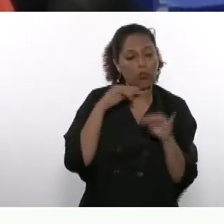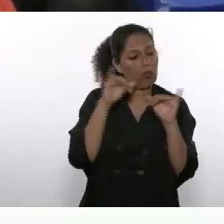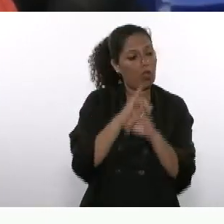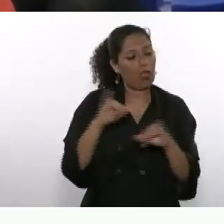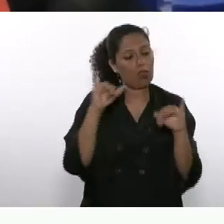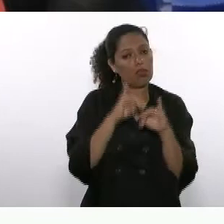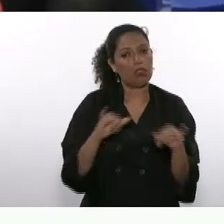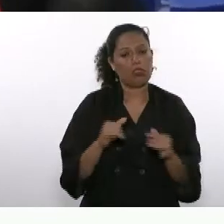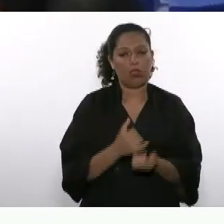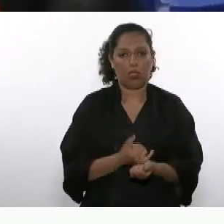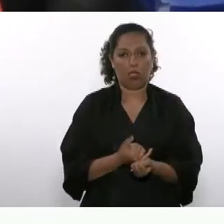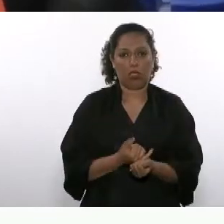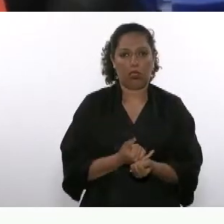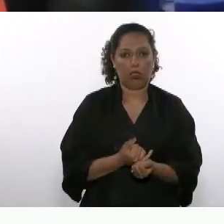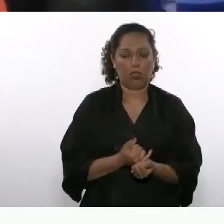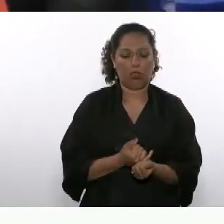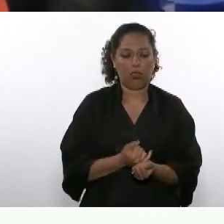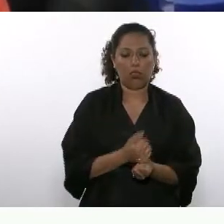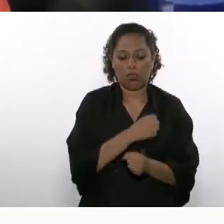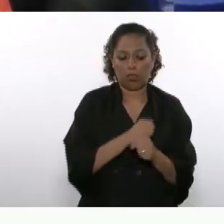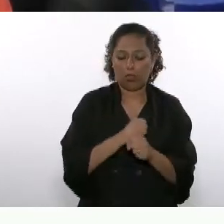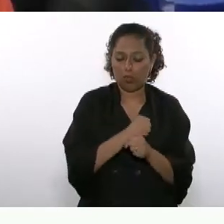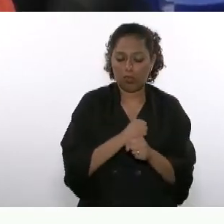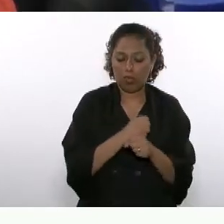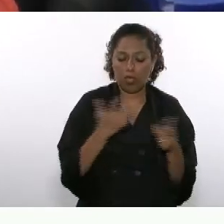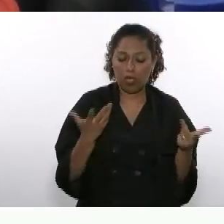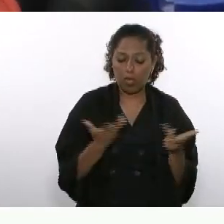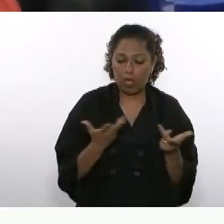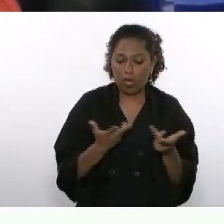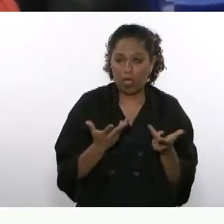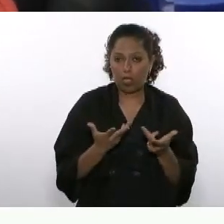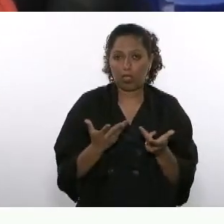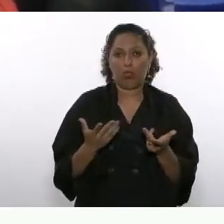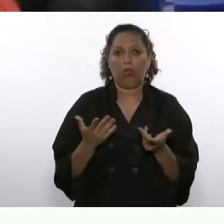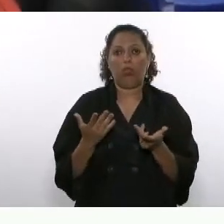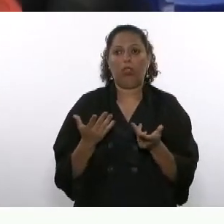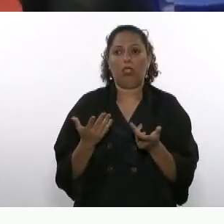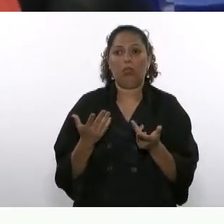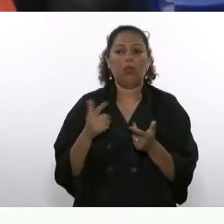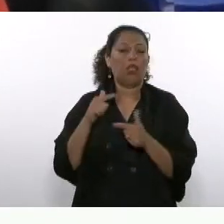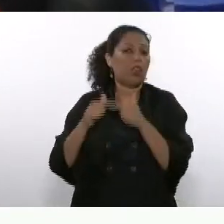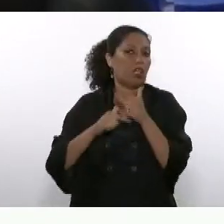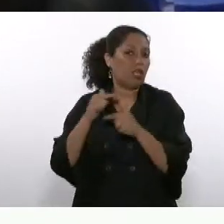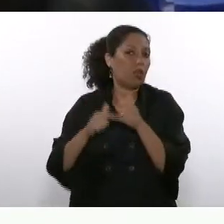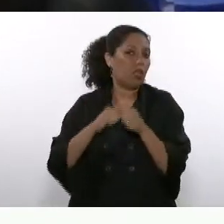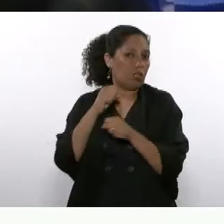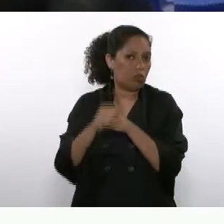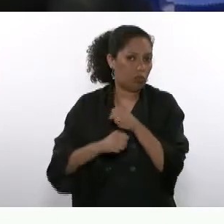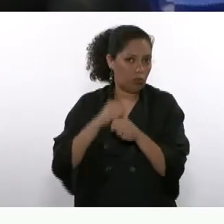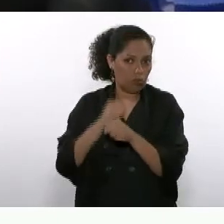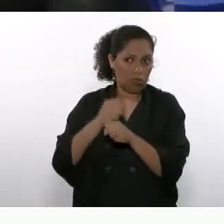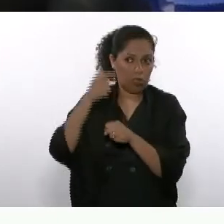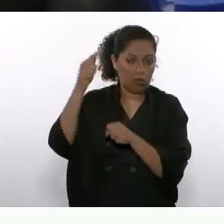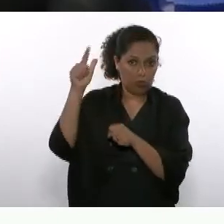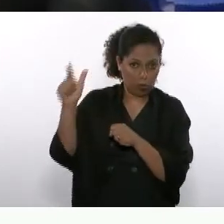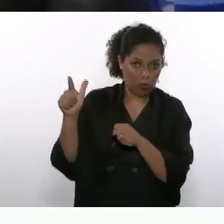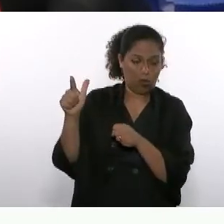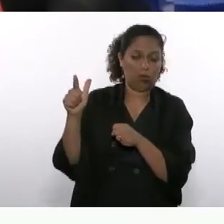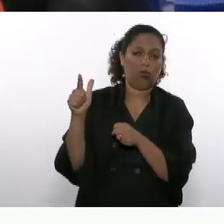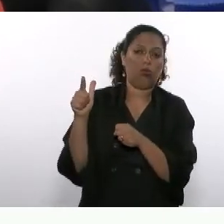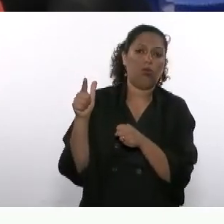muito parcialmente executar esse ano, para aquilo que desejamos executar plenamente no próximo